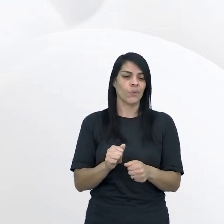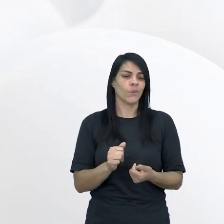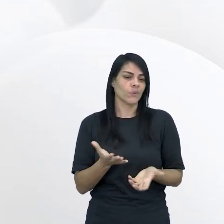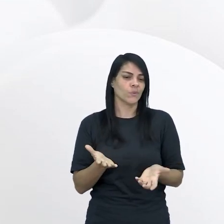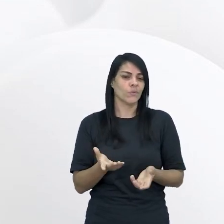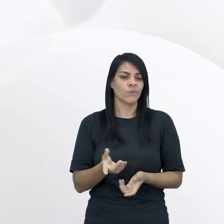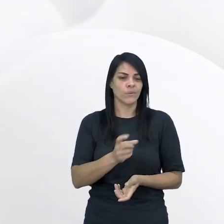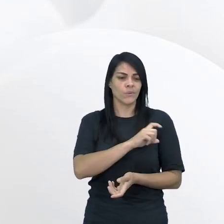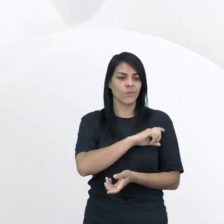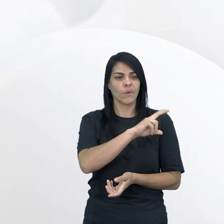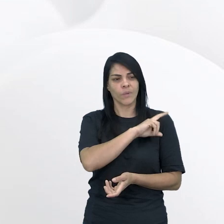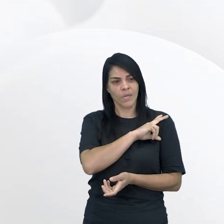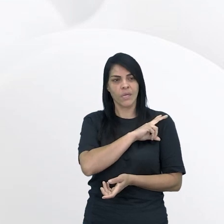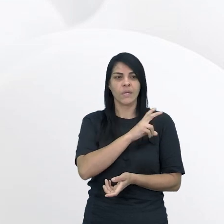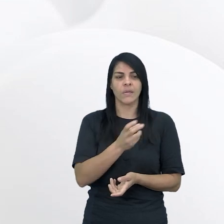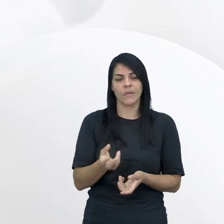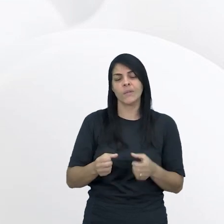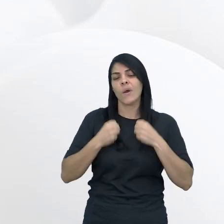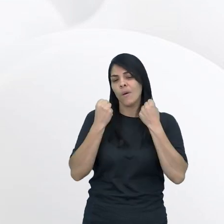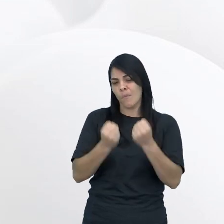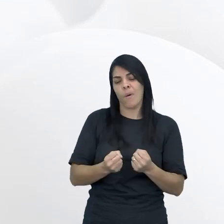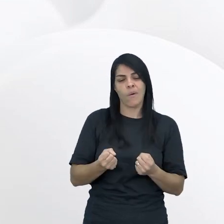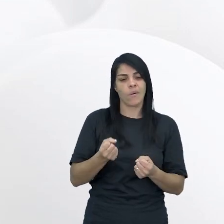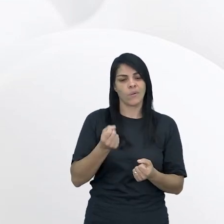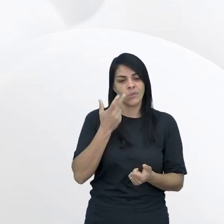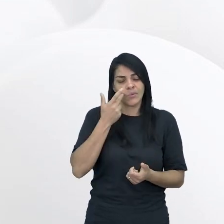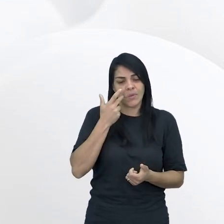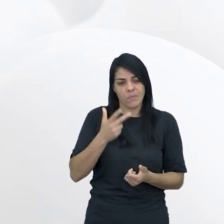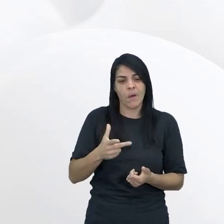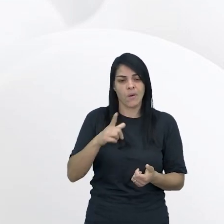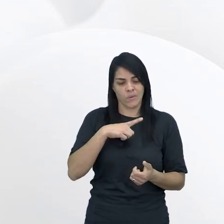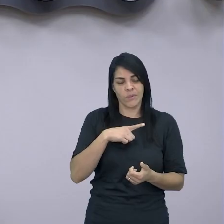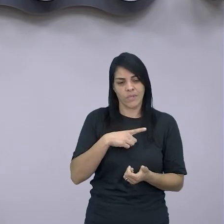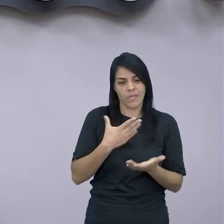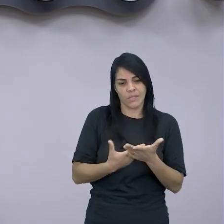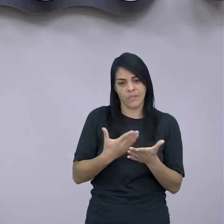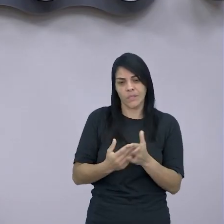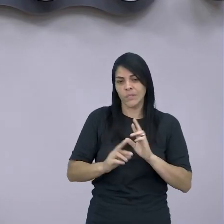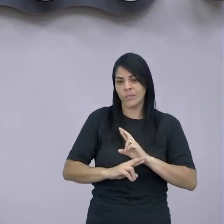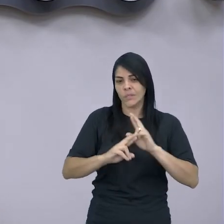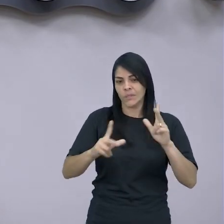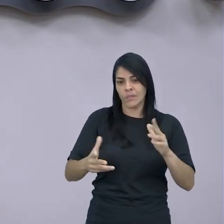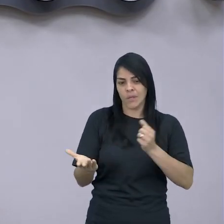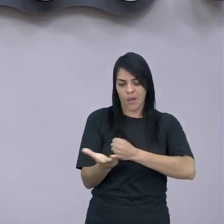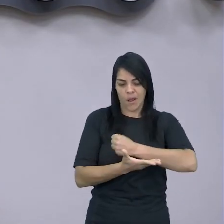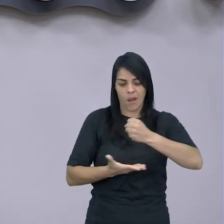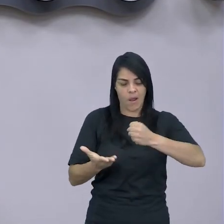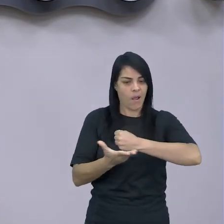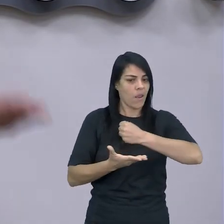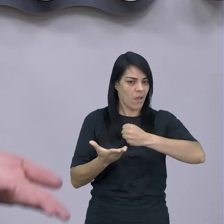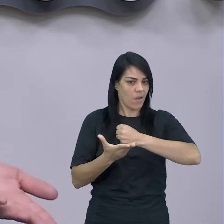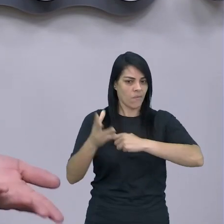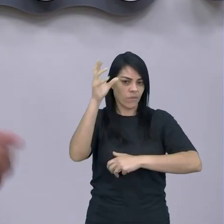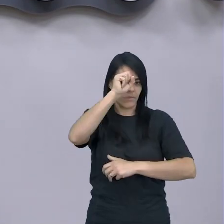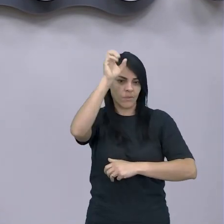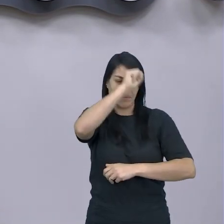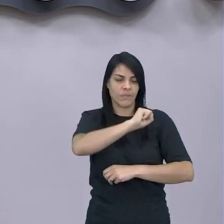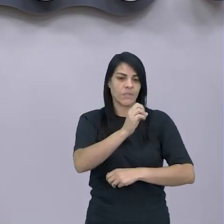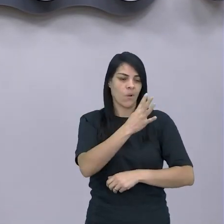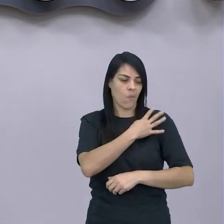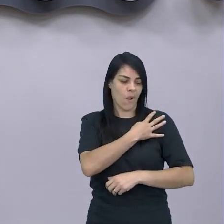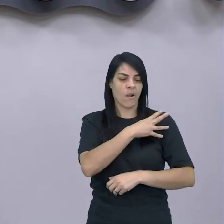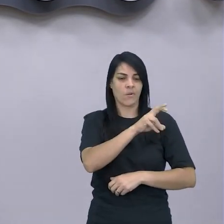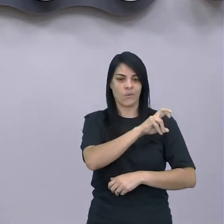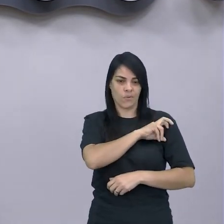É bem interessante. Sim. Você vai encontrar estudantes em diferentes níveis de aprendizagem no 5º ano, né? Também no 4º ano. Sim,